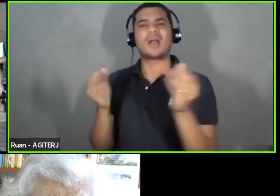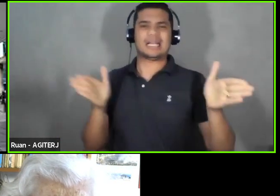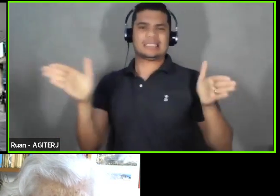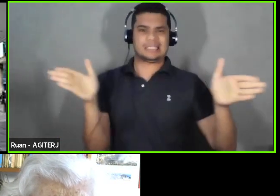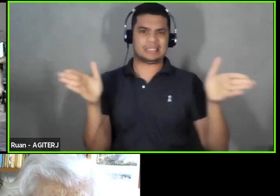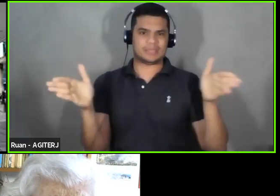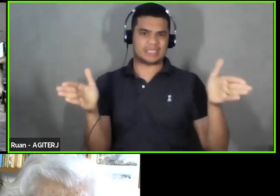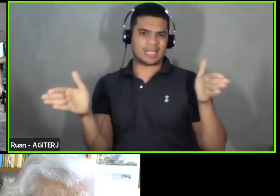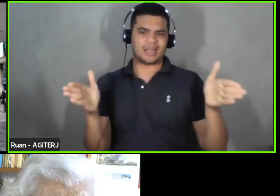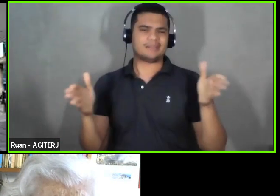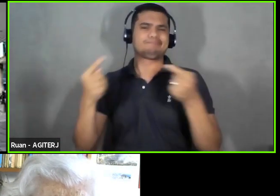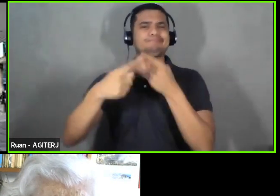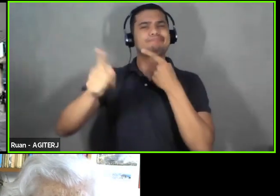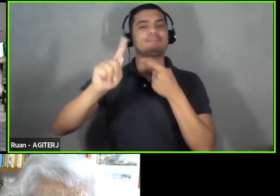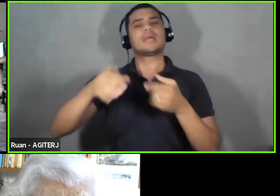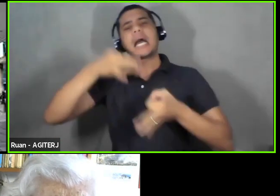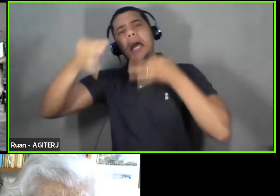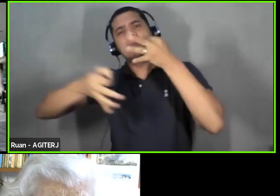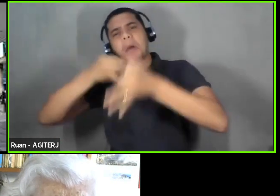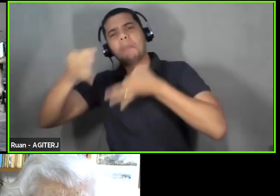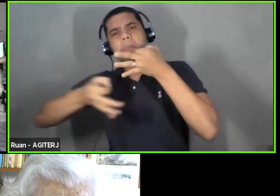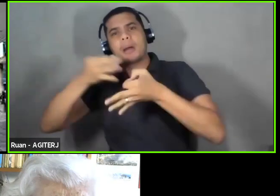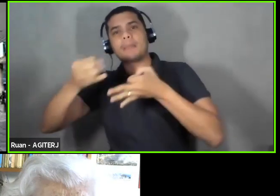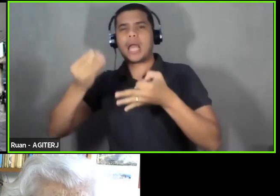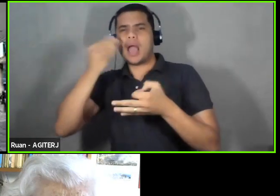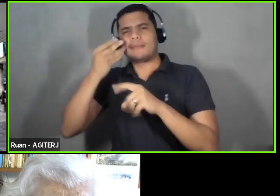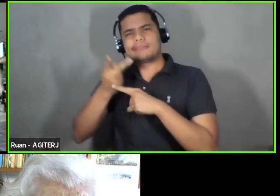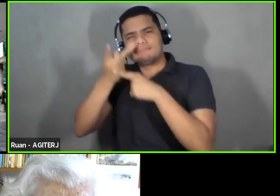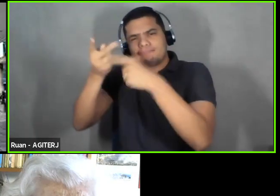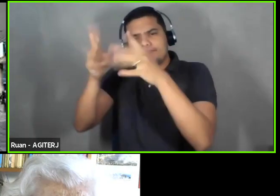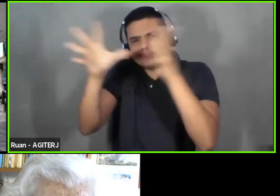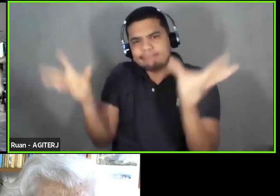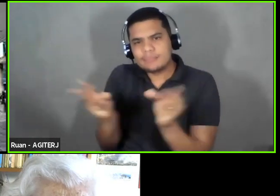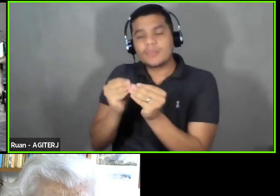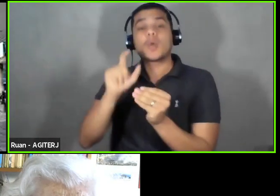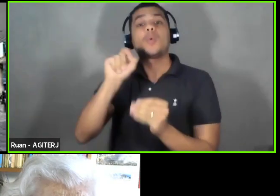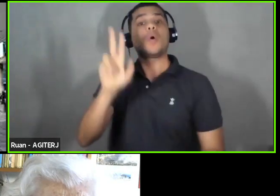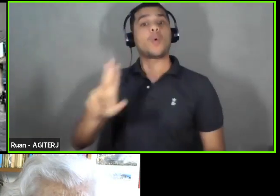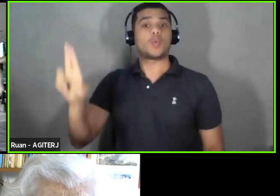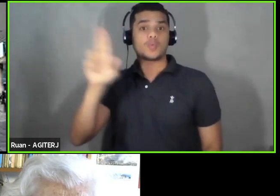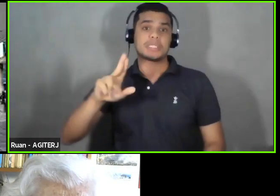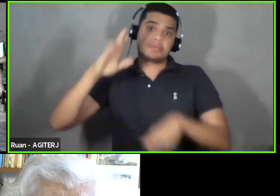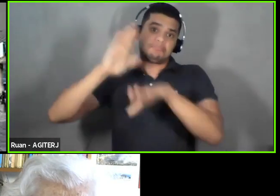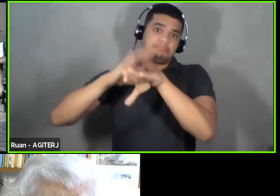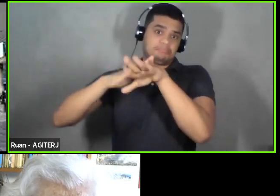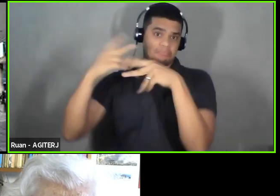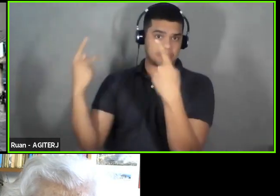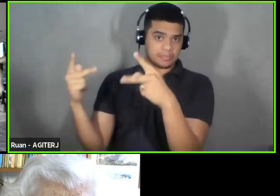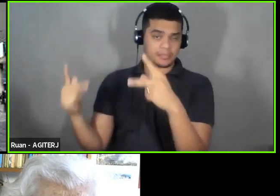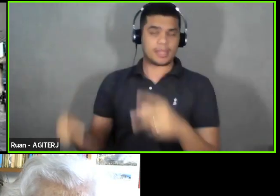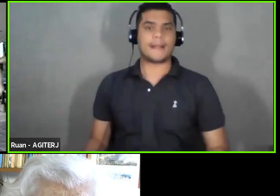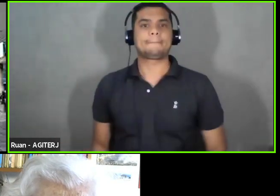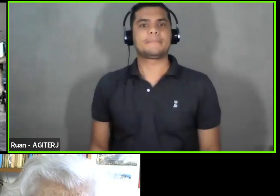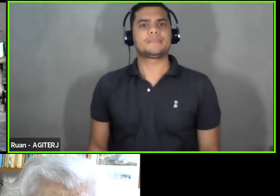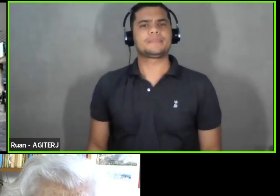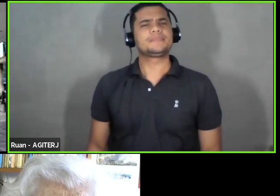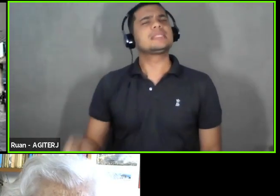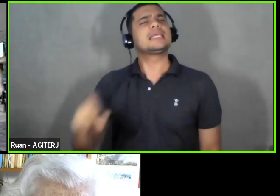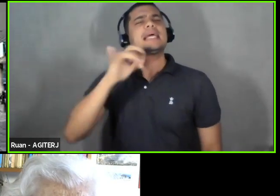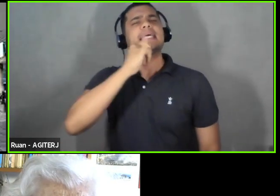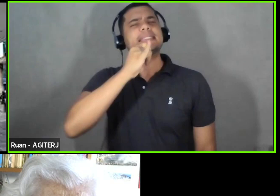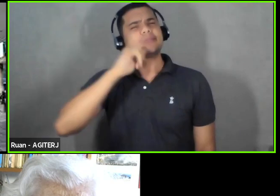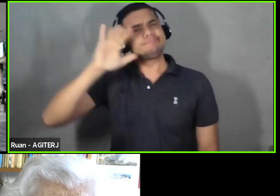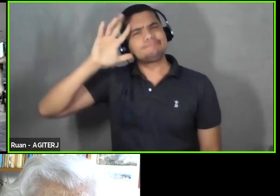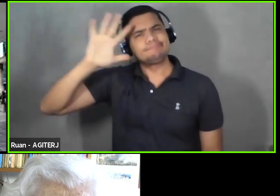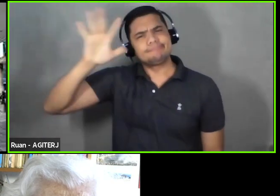acessibilidade, desenvolvendo uma argumentação que eu vou procurar resumir aqui, usando as suas próprias palavras. Diz ele que, quando